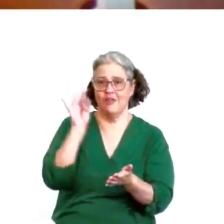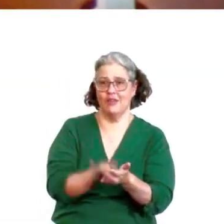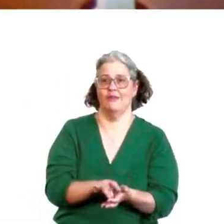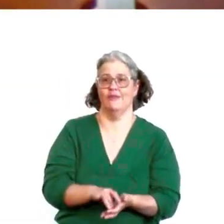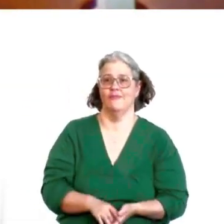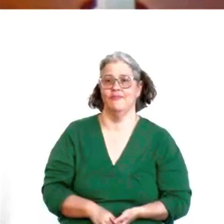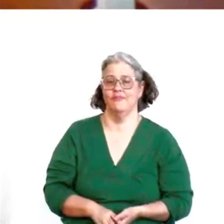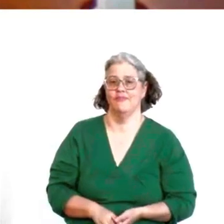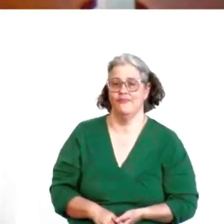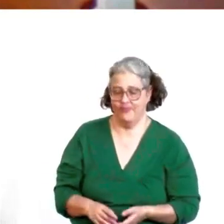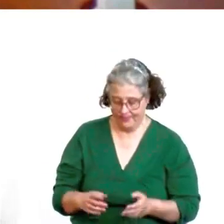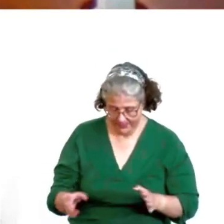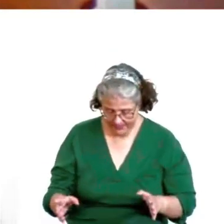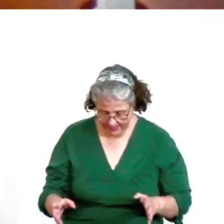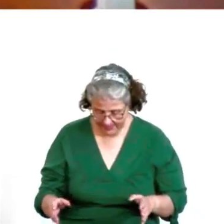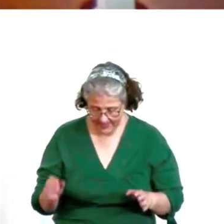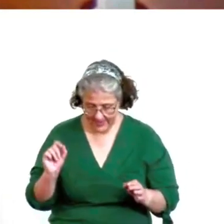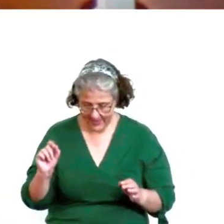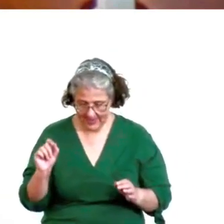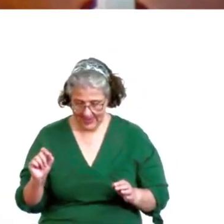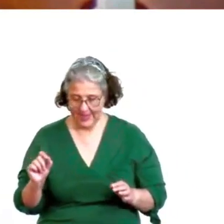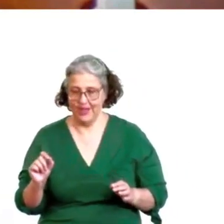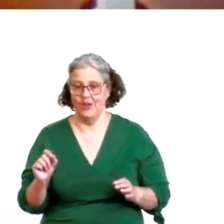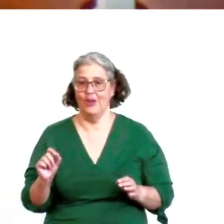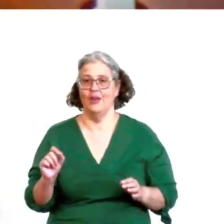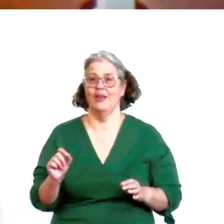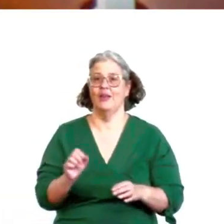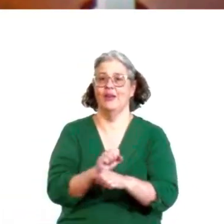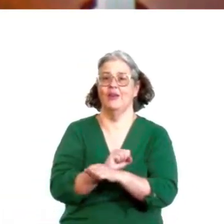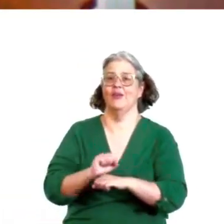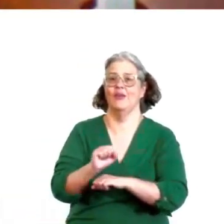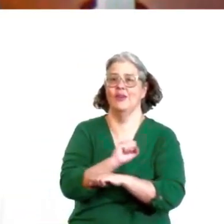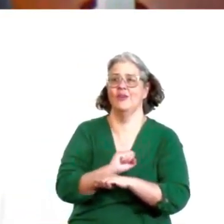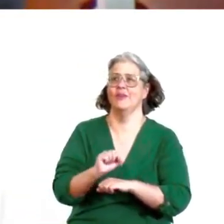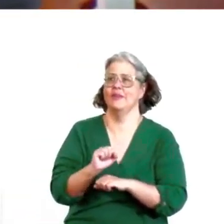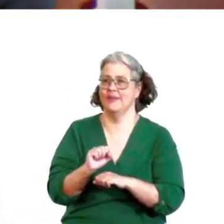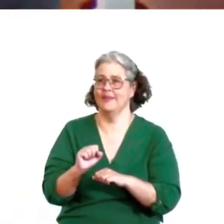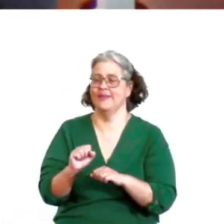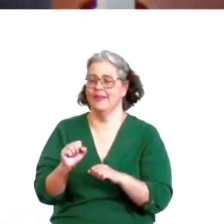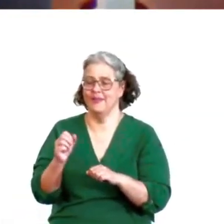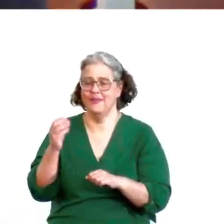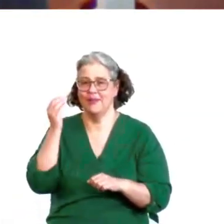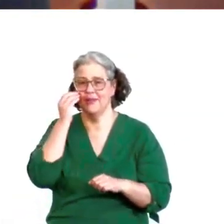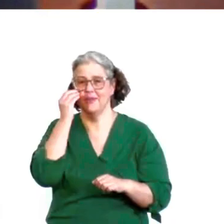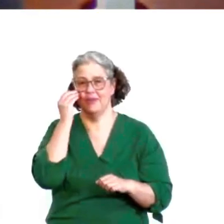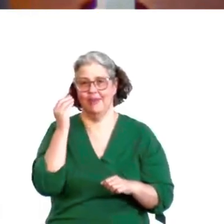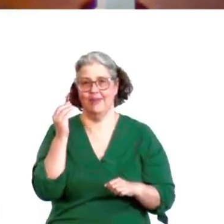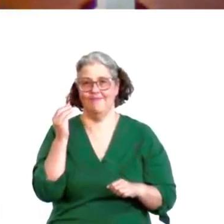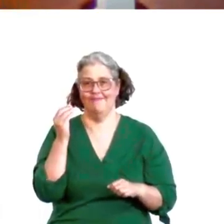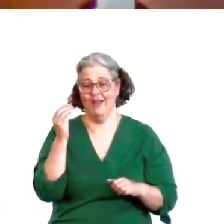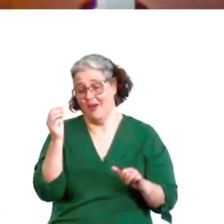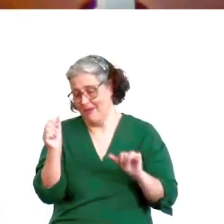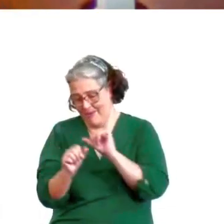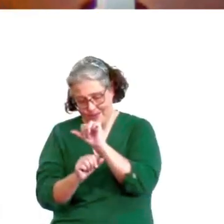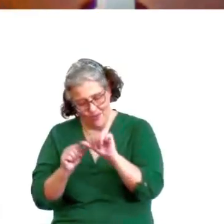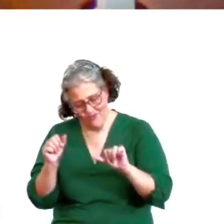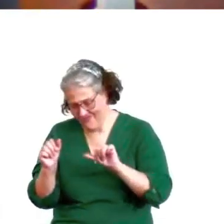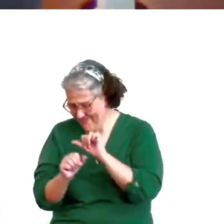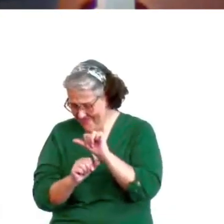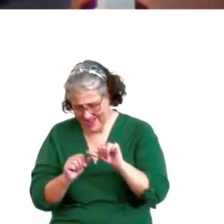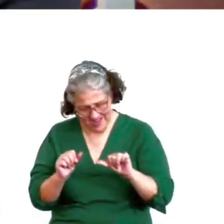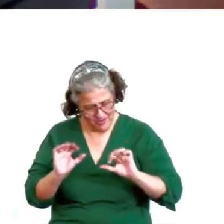E é isso que Abrão vai desfrutar na presença do Senhor. Uma mudança radical acontece no coração